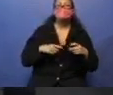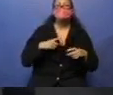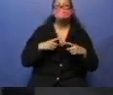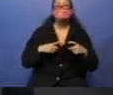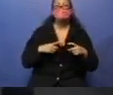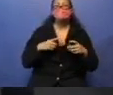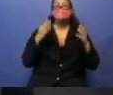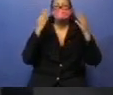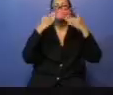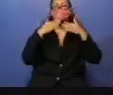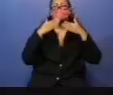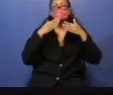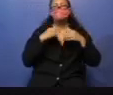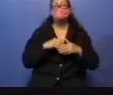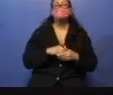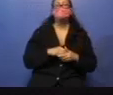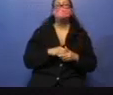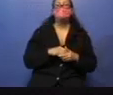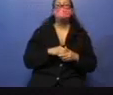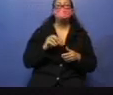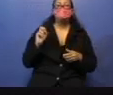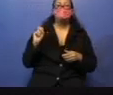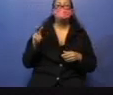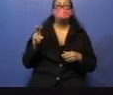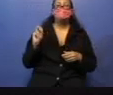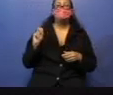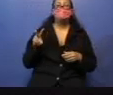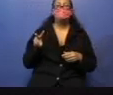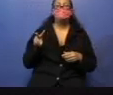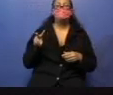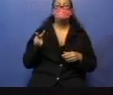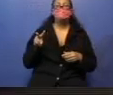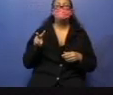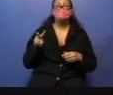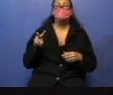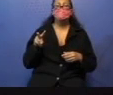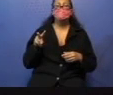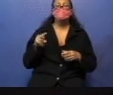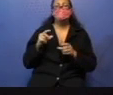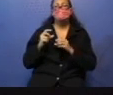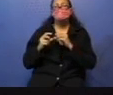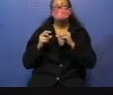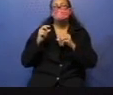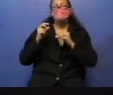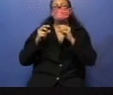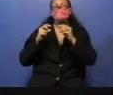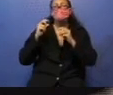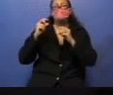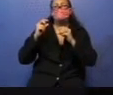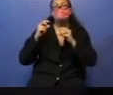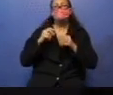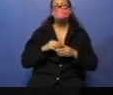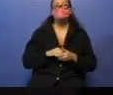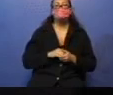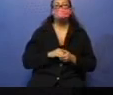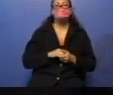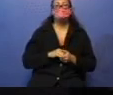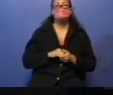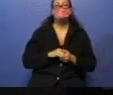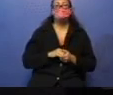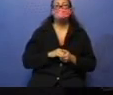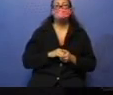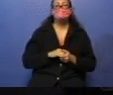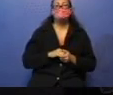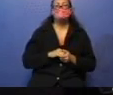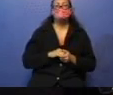que prevenir é evitar. Vírus, nós já falamos que são outros micro-organismos. Vamos para o